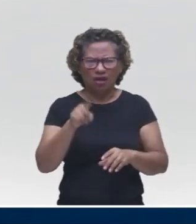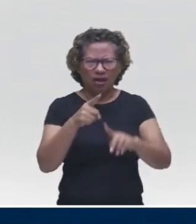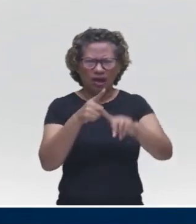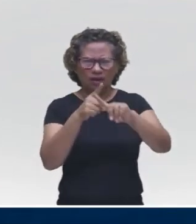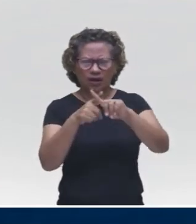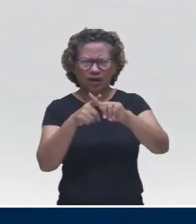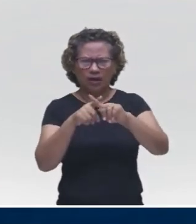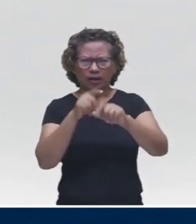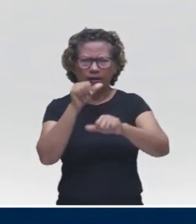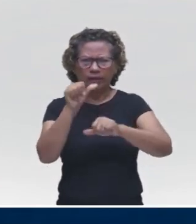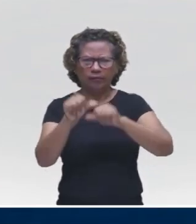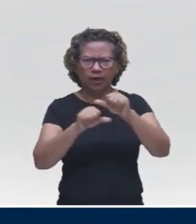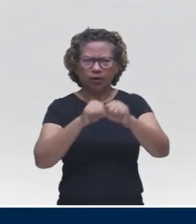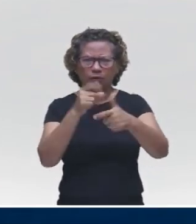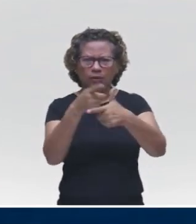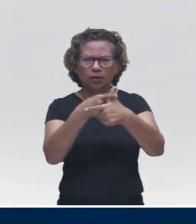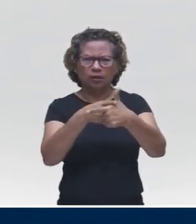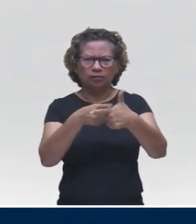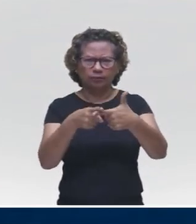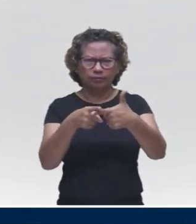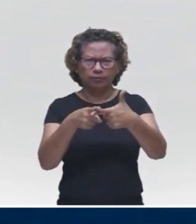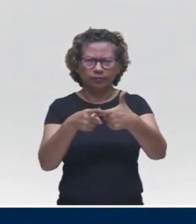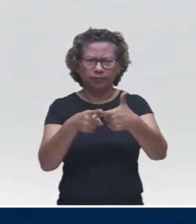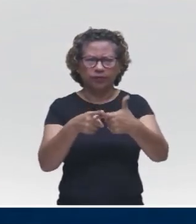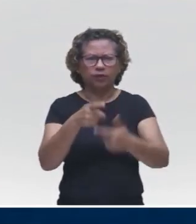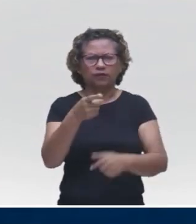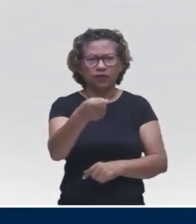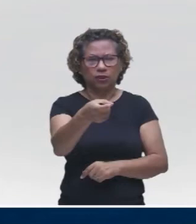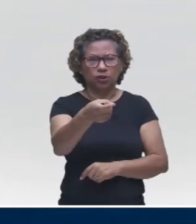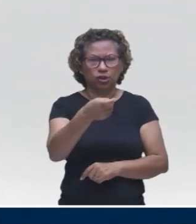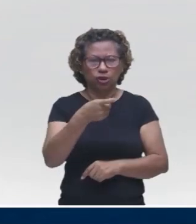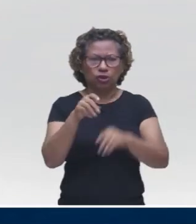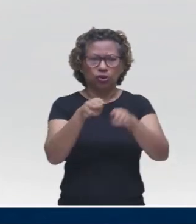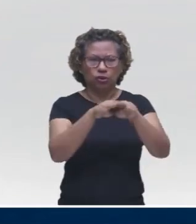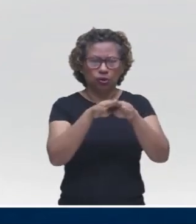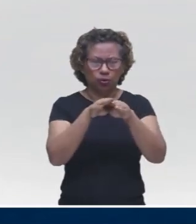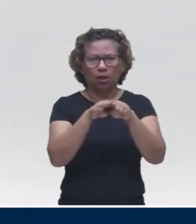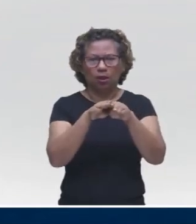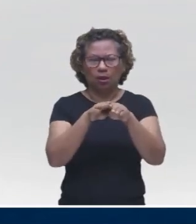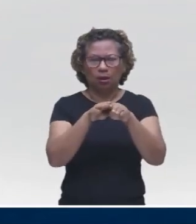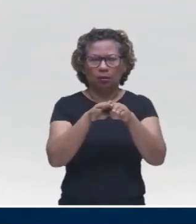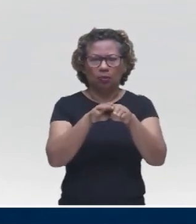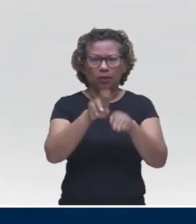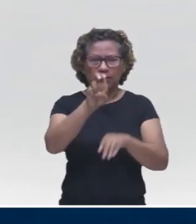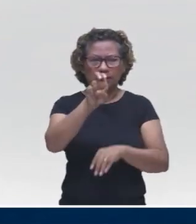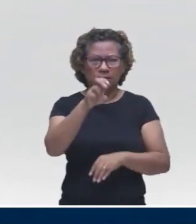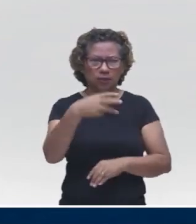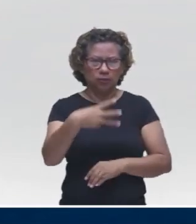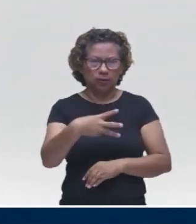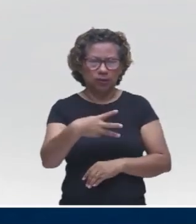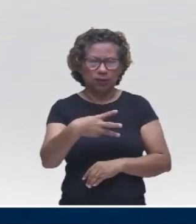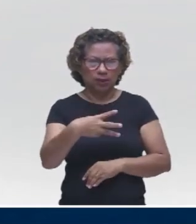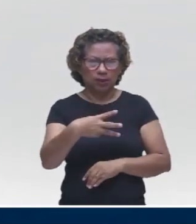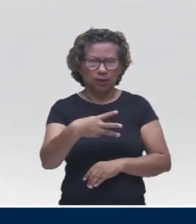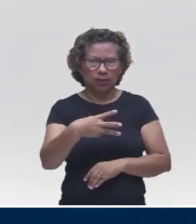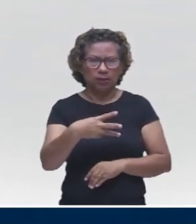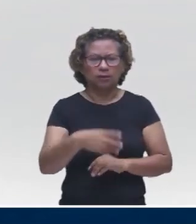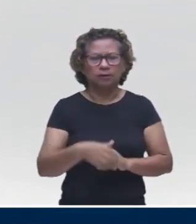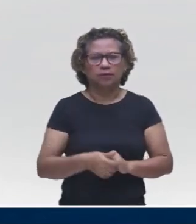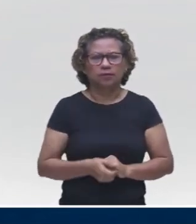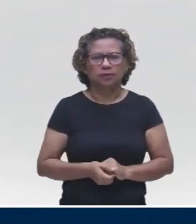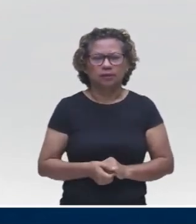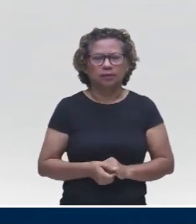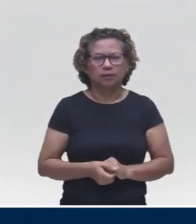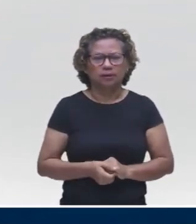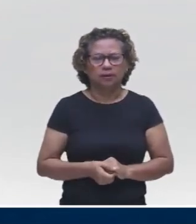sobre 3. No gráfico, no GeoGebra, isso daí vai ficar em forma decimal, né? 5 dividido por 3 vai